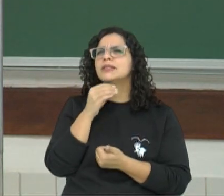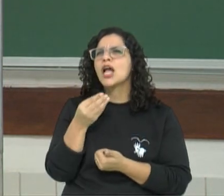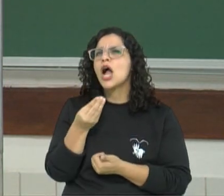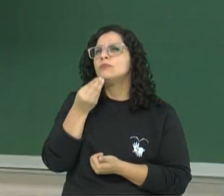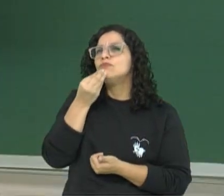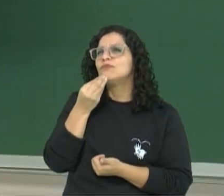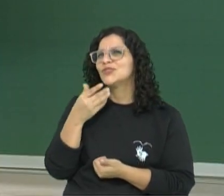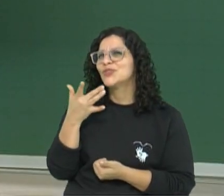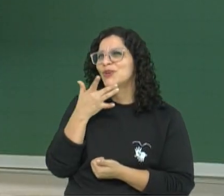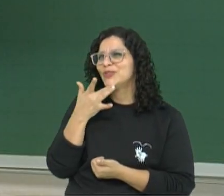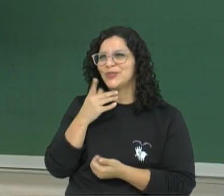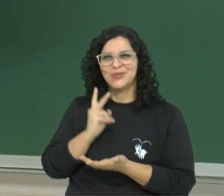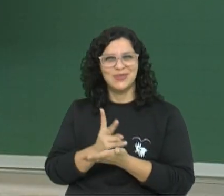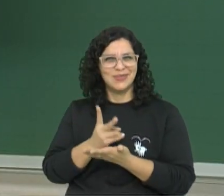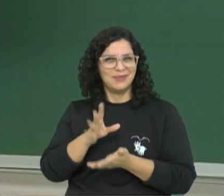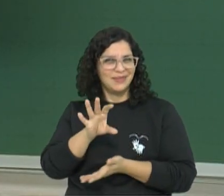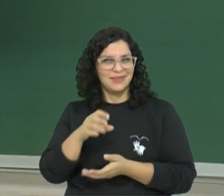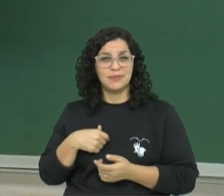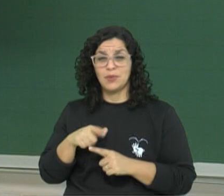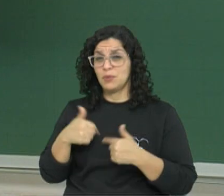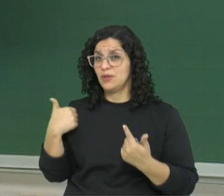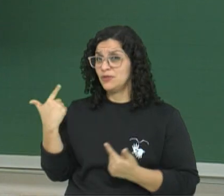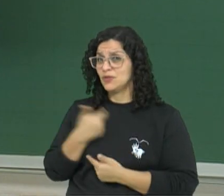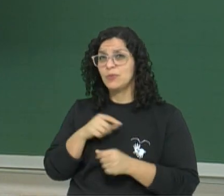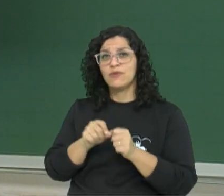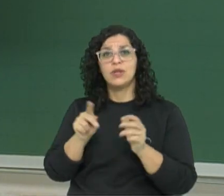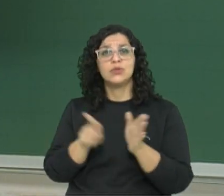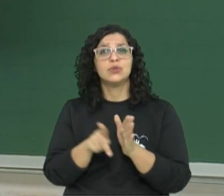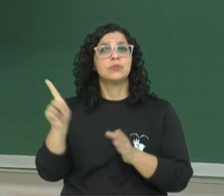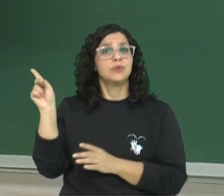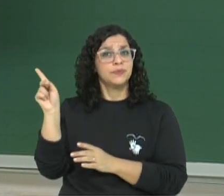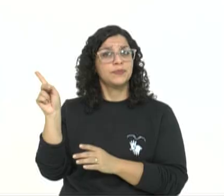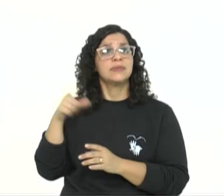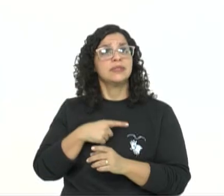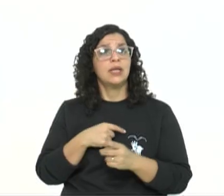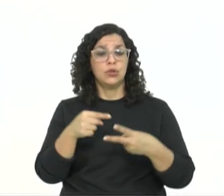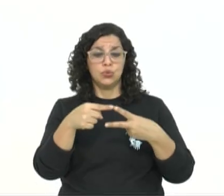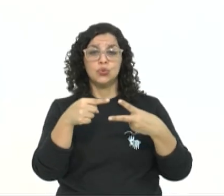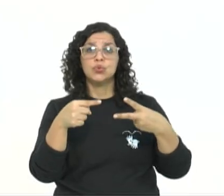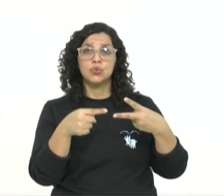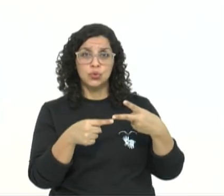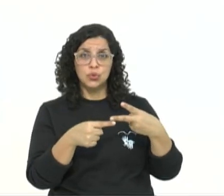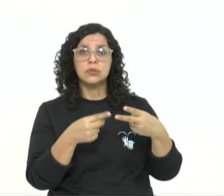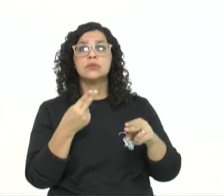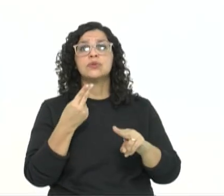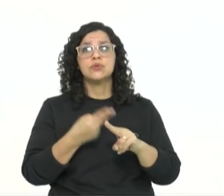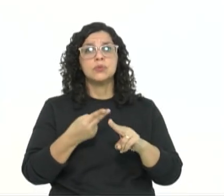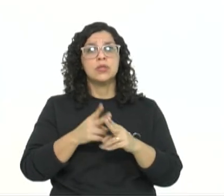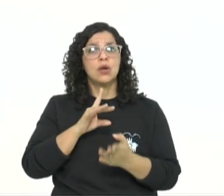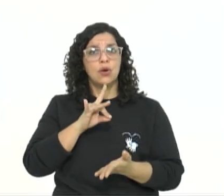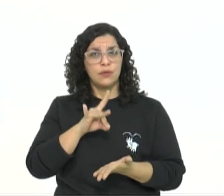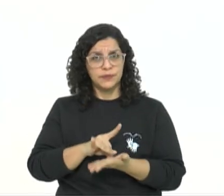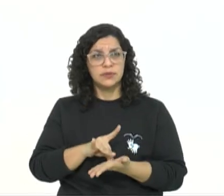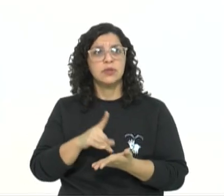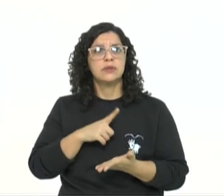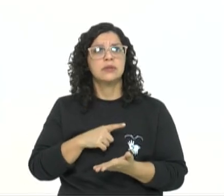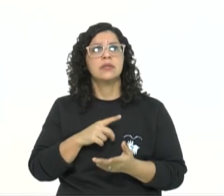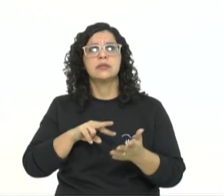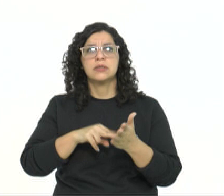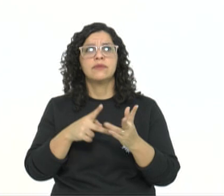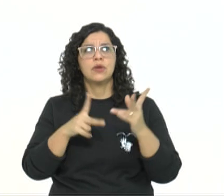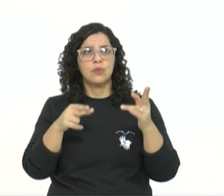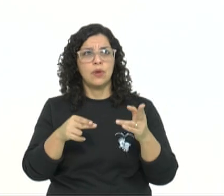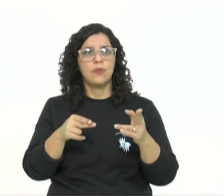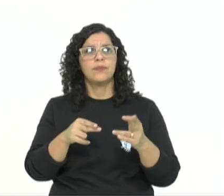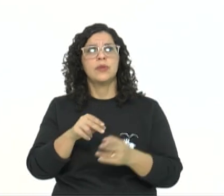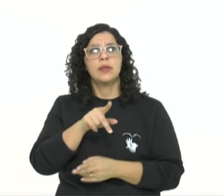Queridos, então vamos lá. Vamos falar um pouquinho sobre as nossas partes de unidades. Nós temos duas unidades que são oficiais, que na verdade representam a mesma coisa, que